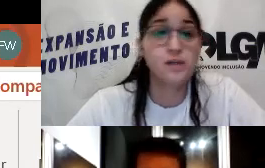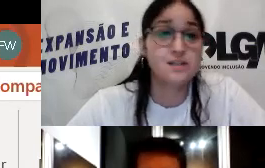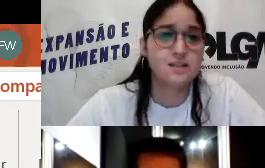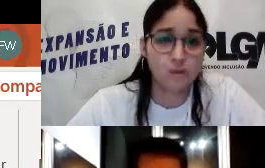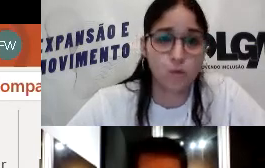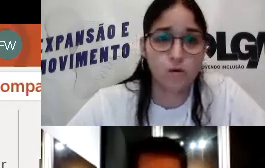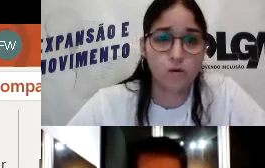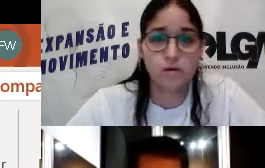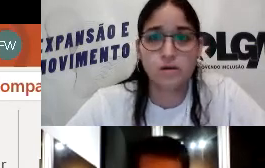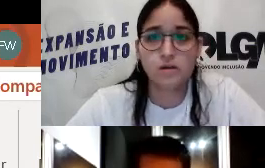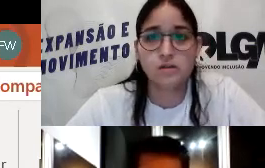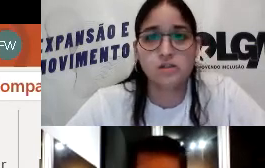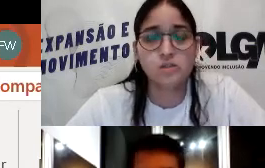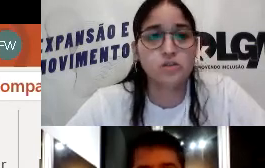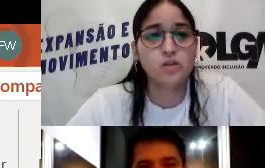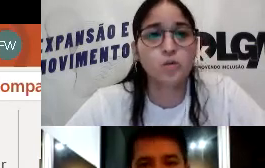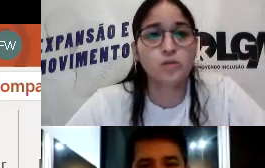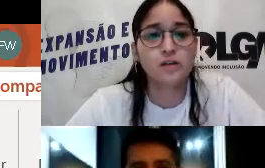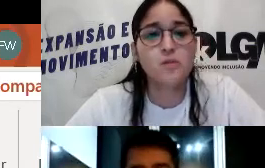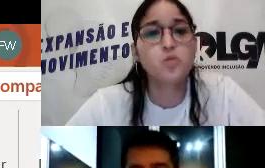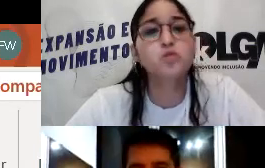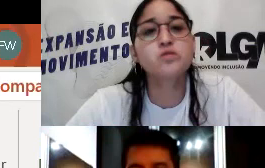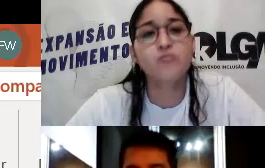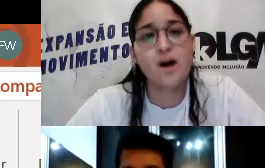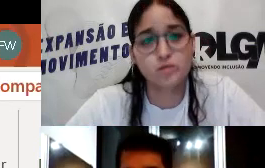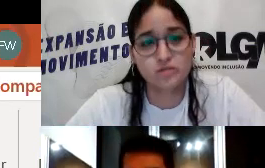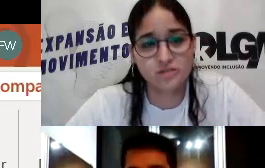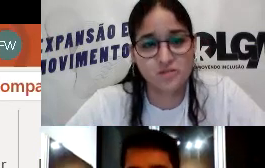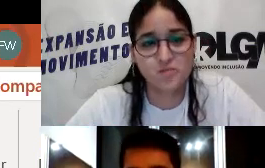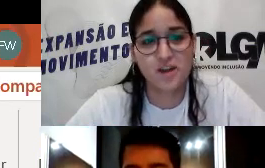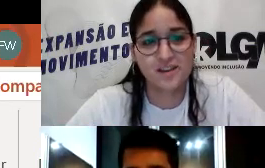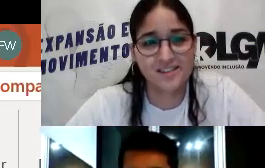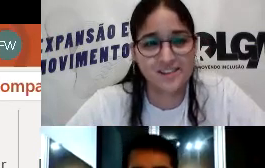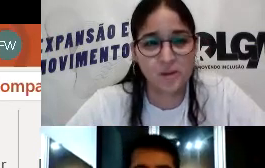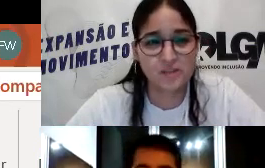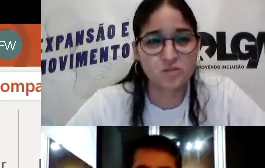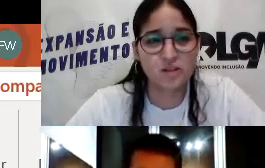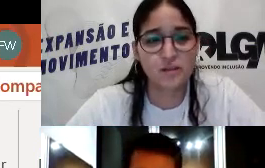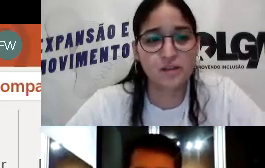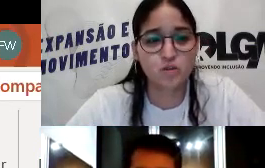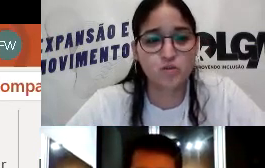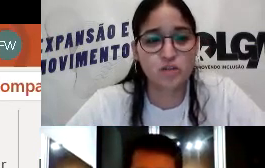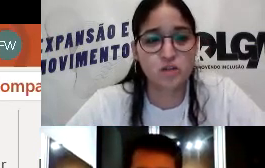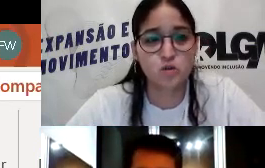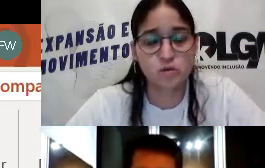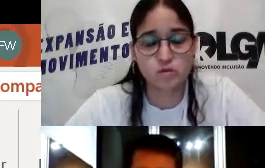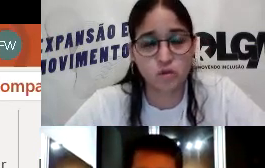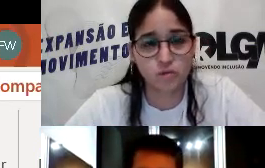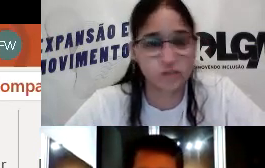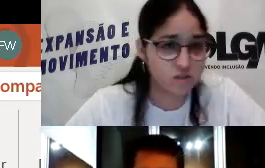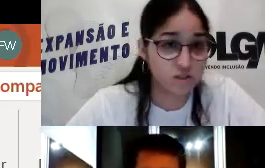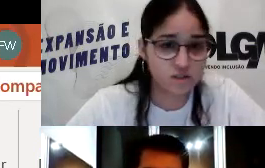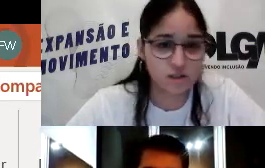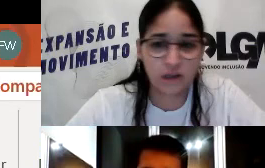e humanização. Que a gente possa encontrar também muitos Fábios por aí, mesmo sabendo que somos seres únicos,